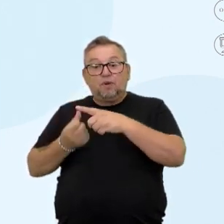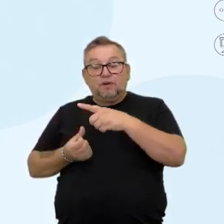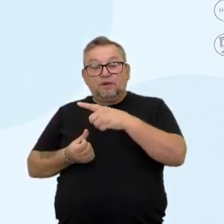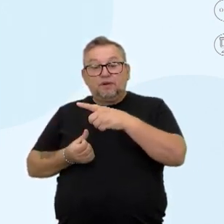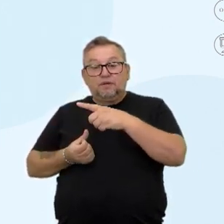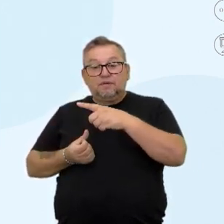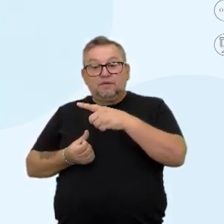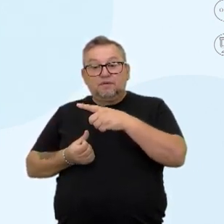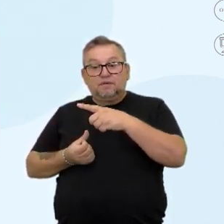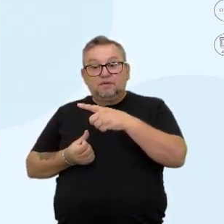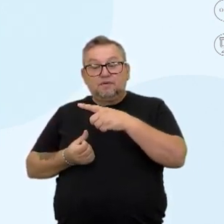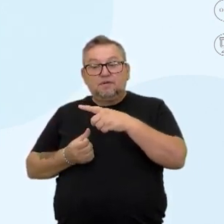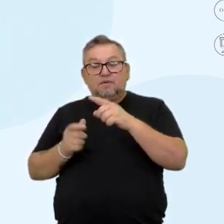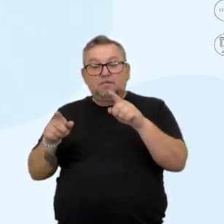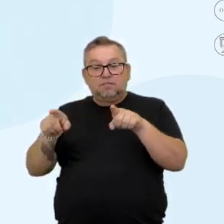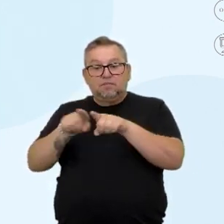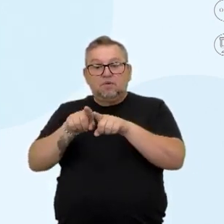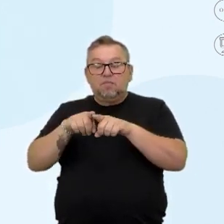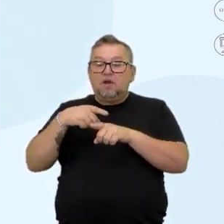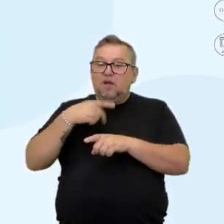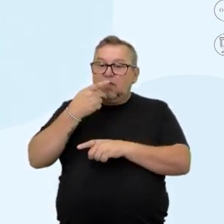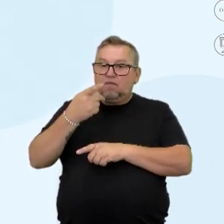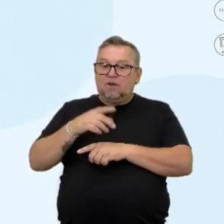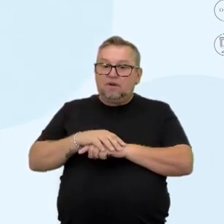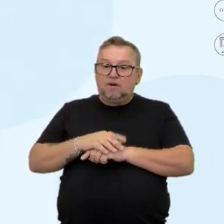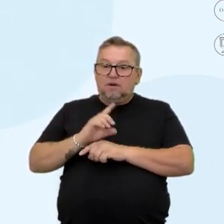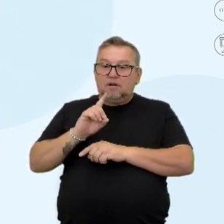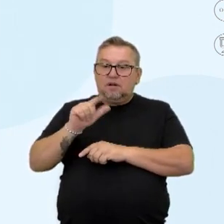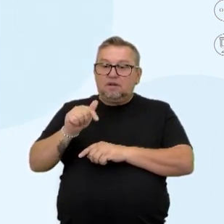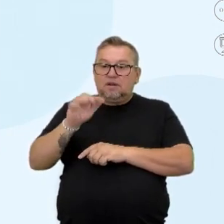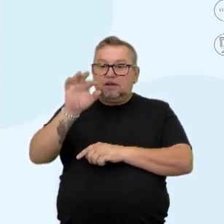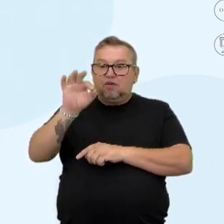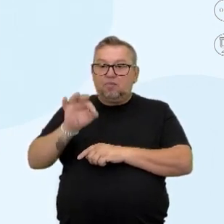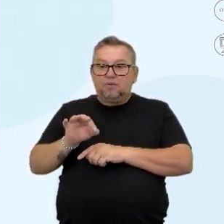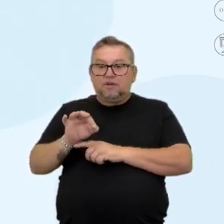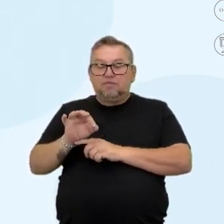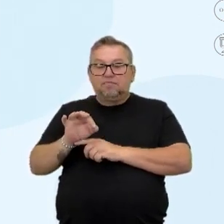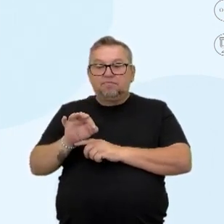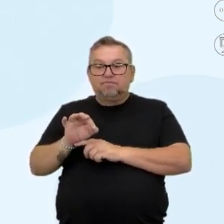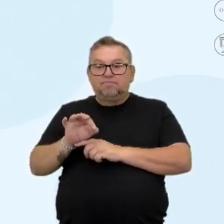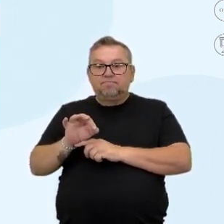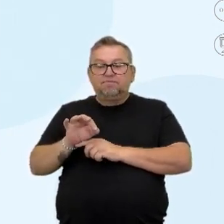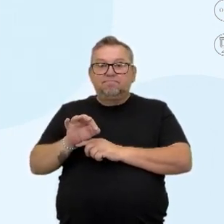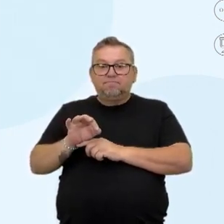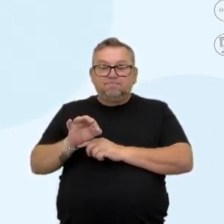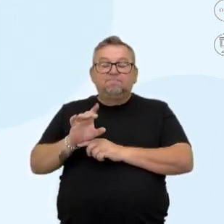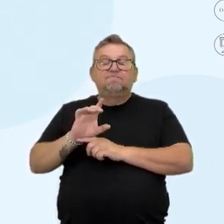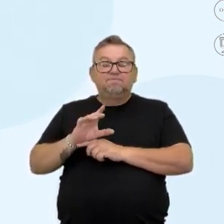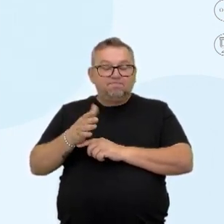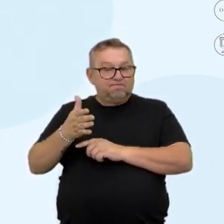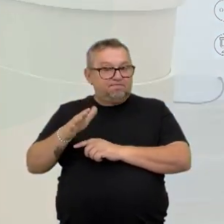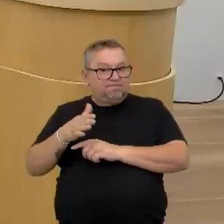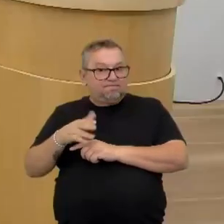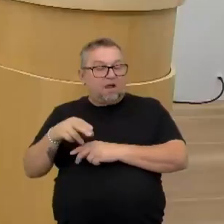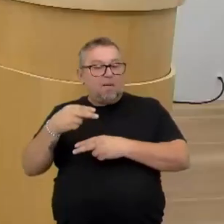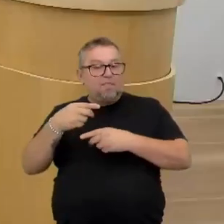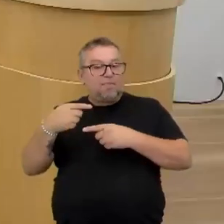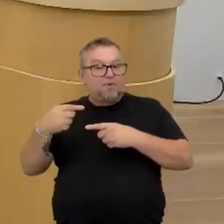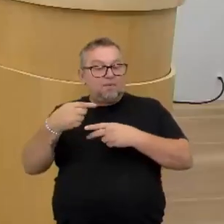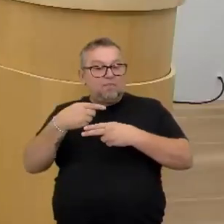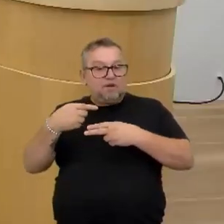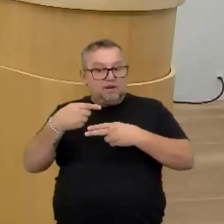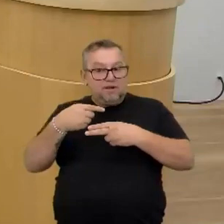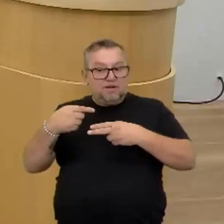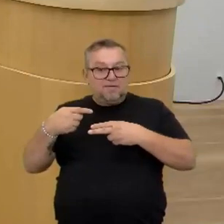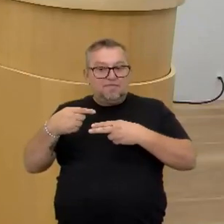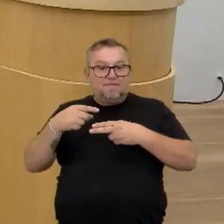6. Eu poderia escrever essa ideia aí como 17% aproximadamente, 18% Sim. aproximadamente, né? E aí eu